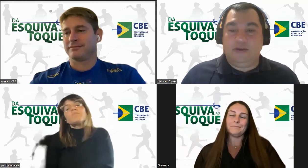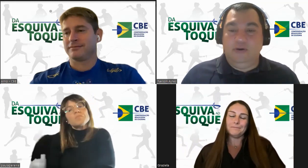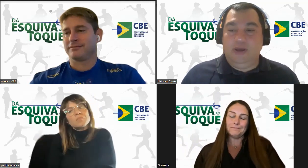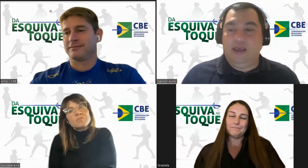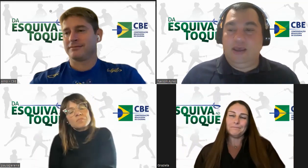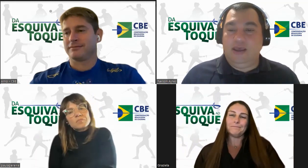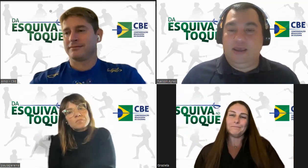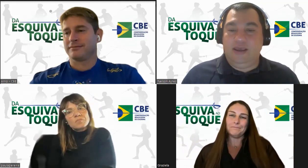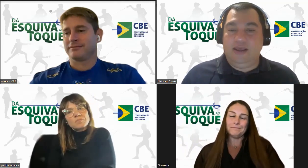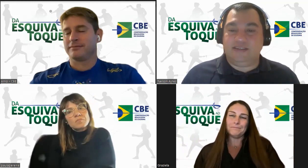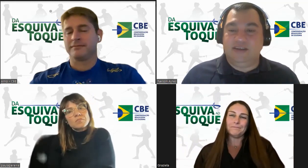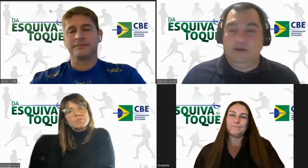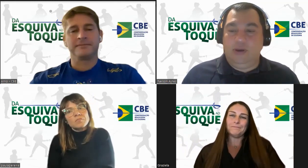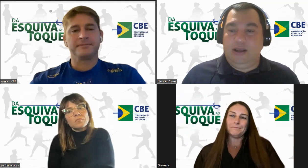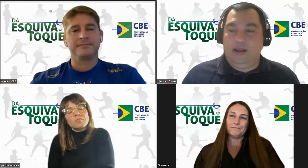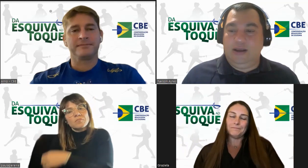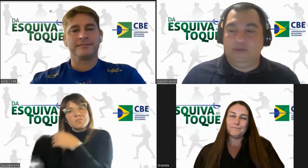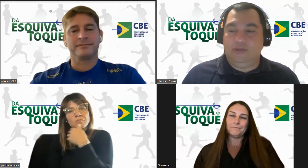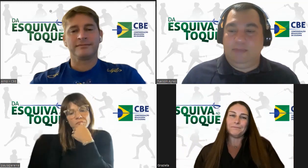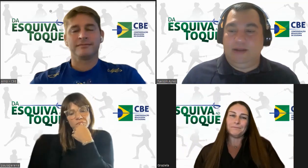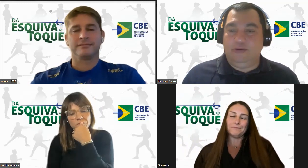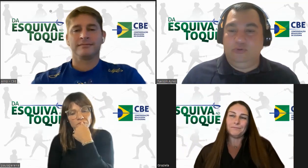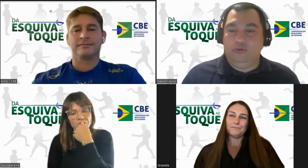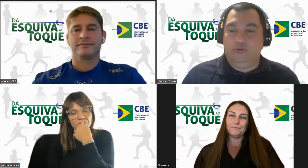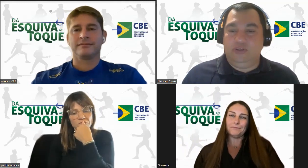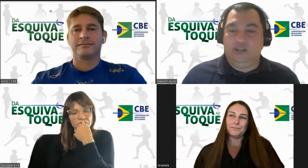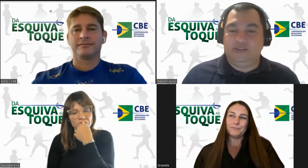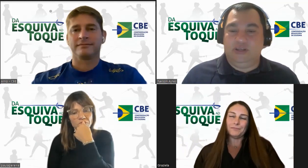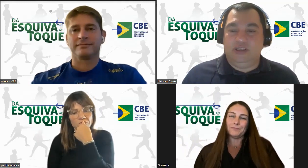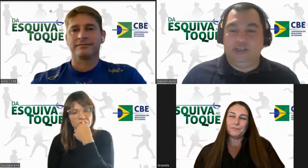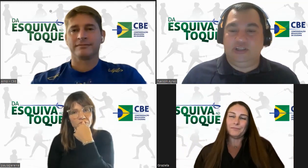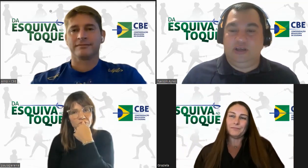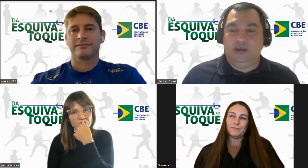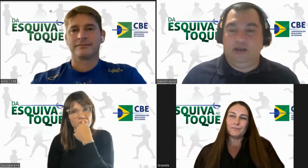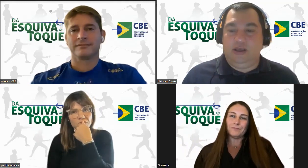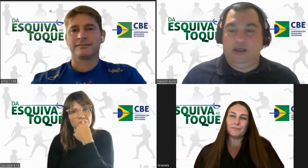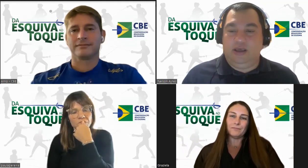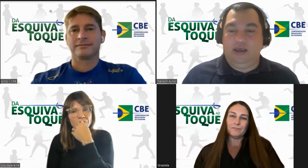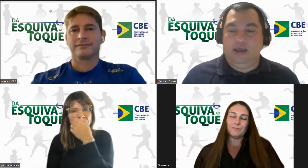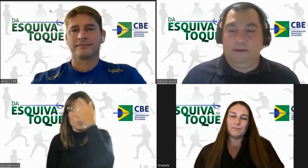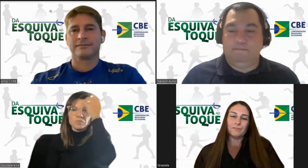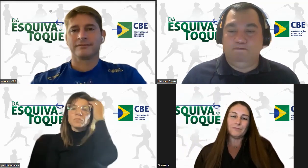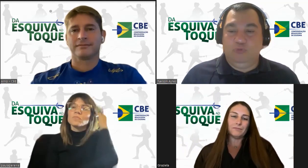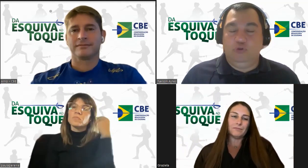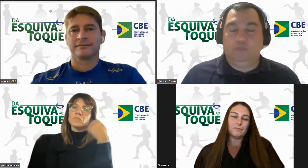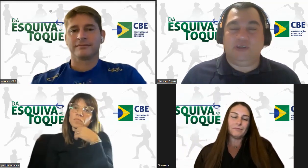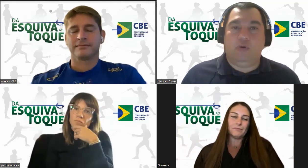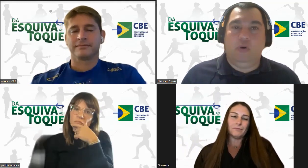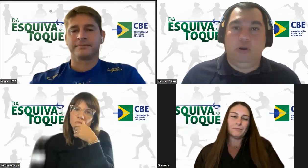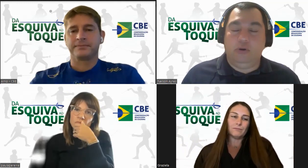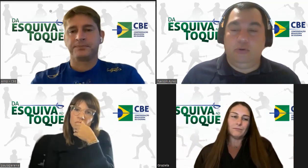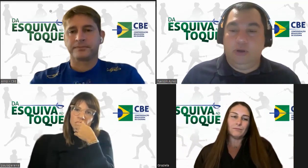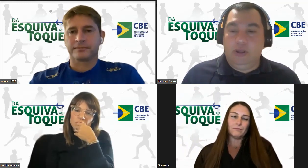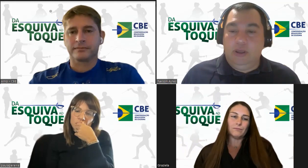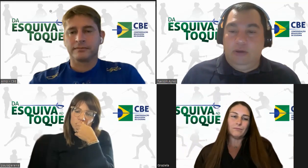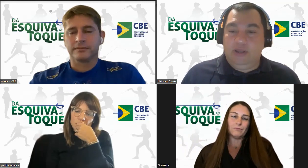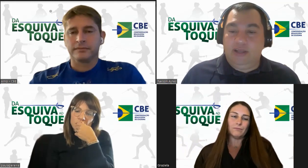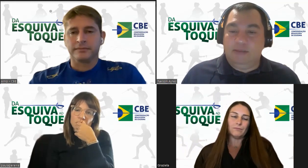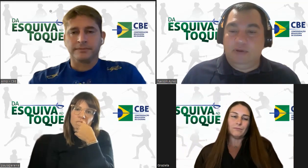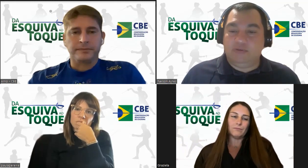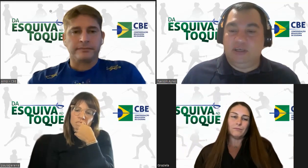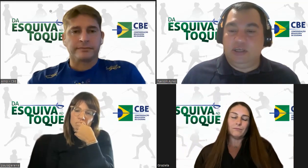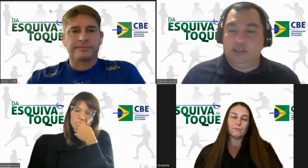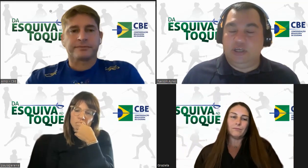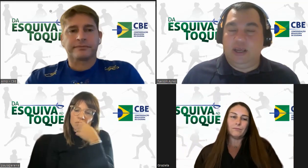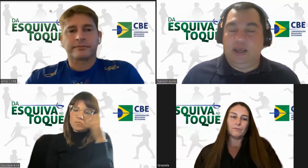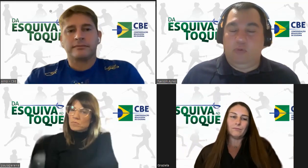Arno em relação ao trabalho do nutricionista do psicólogo eu